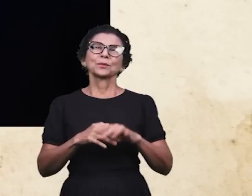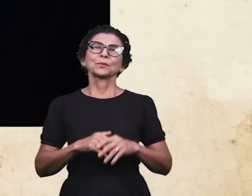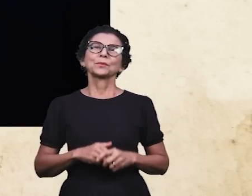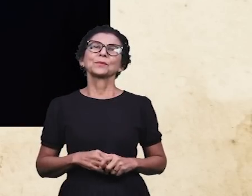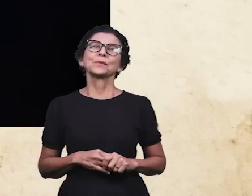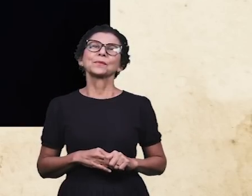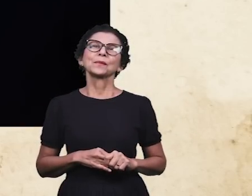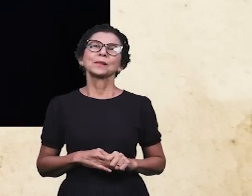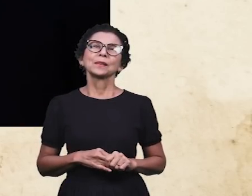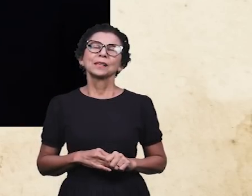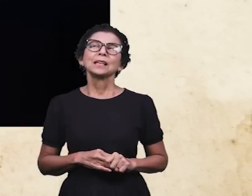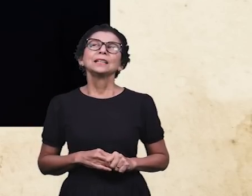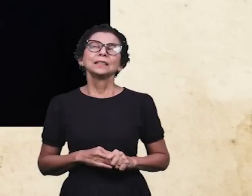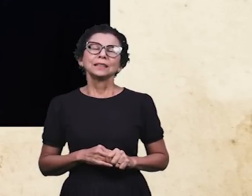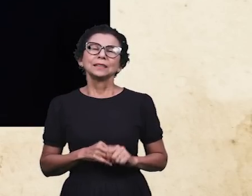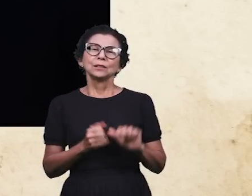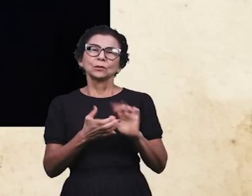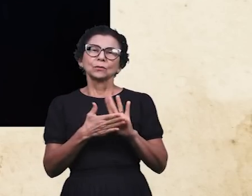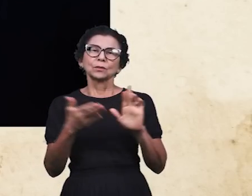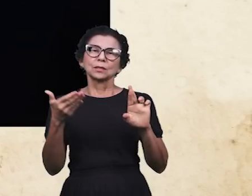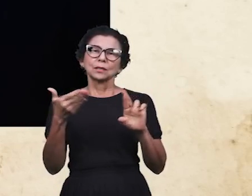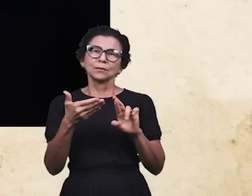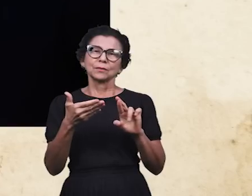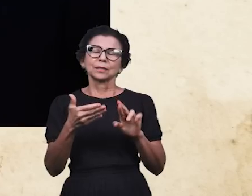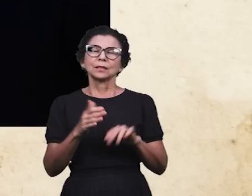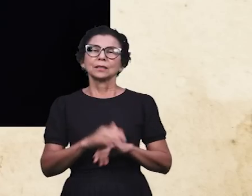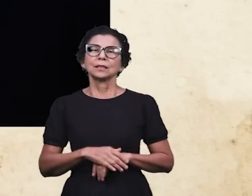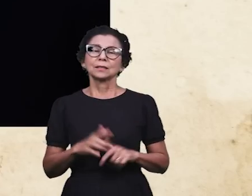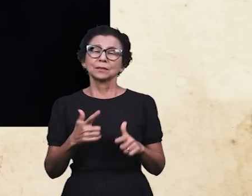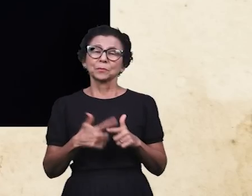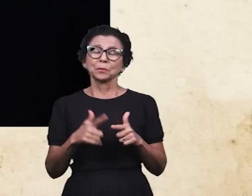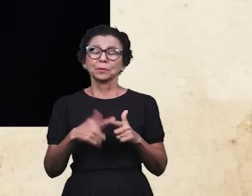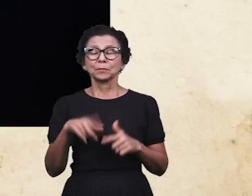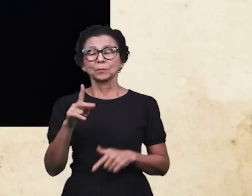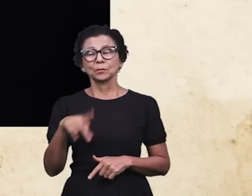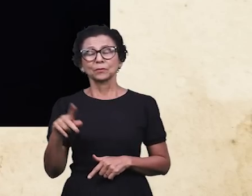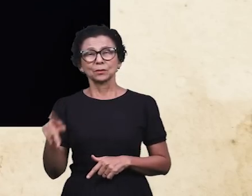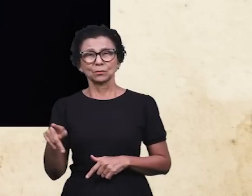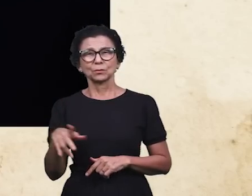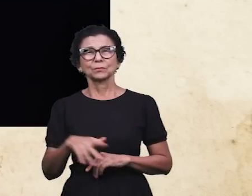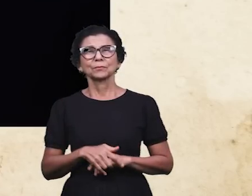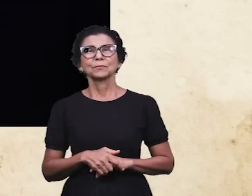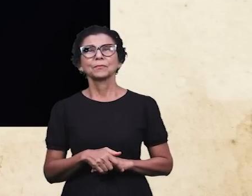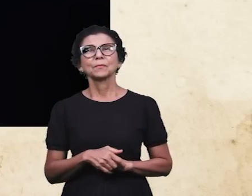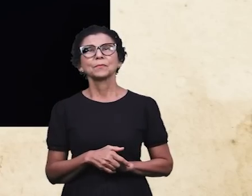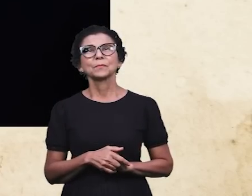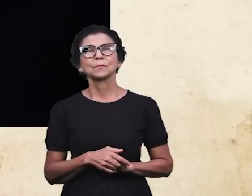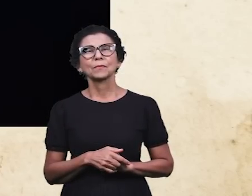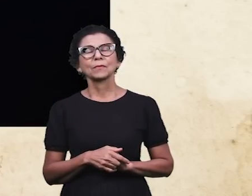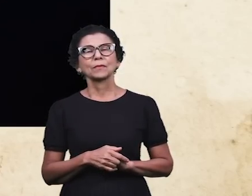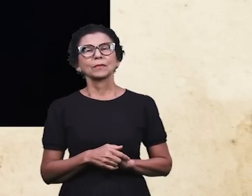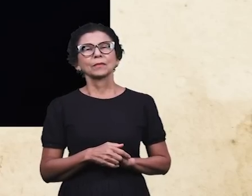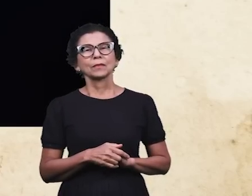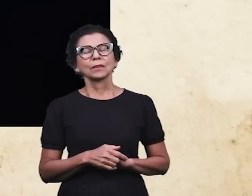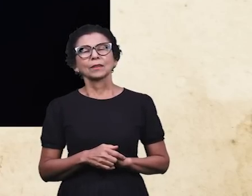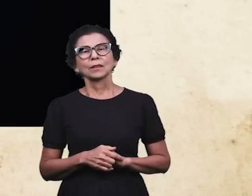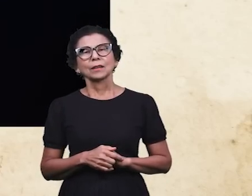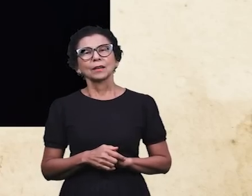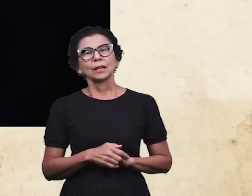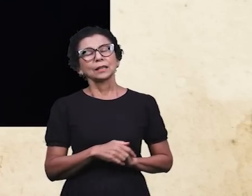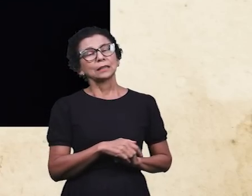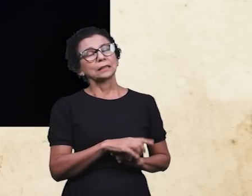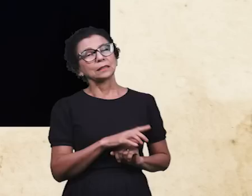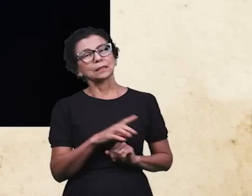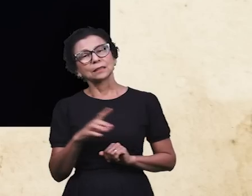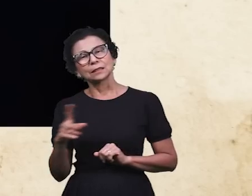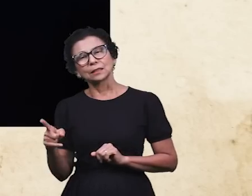louvor seria sobre essa situação que eu estava passando com o meu professor na universidade. Ao decorrer das semanas, ao final de cada aula desse